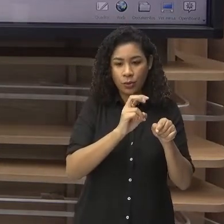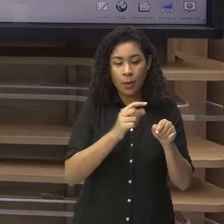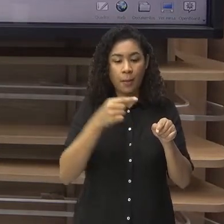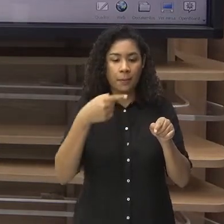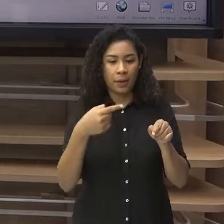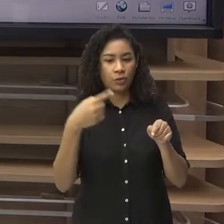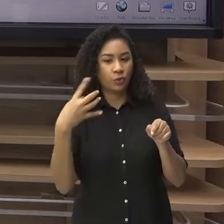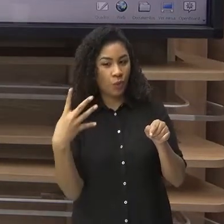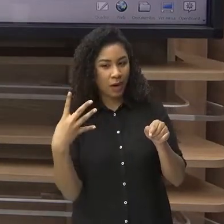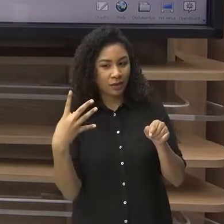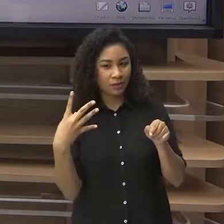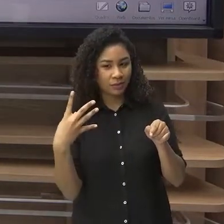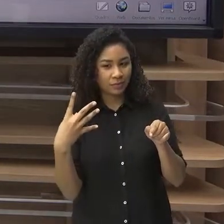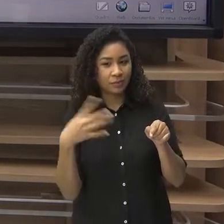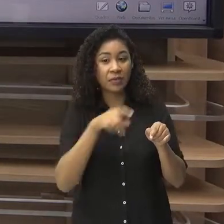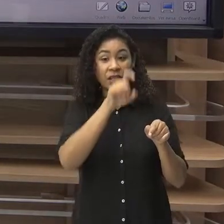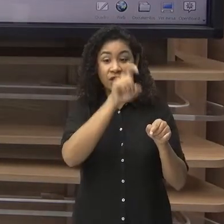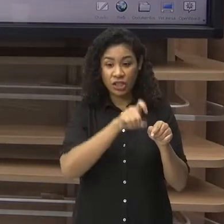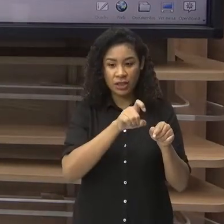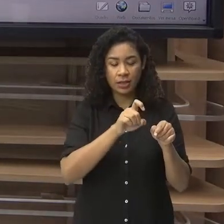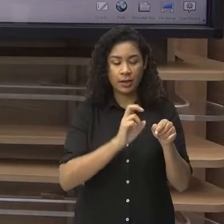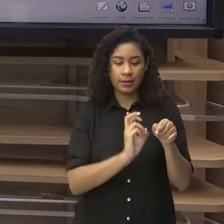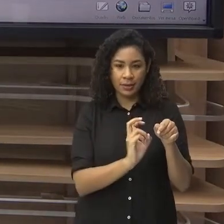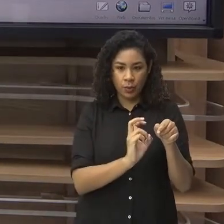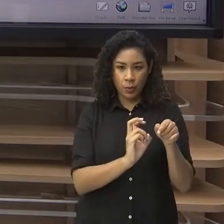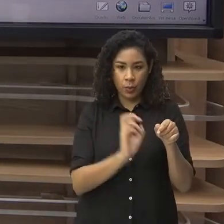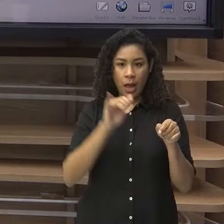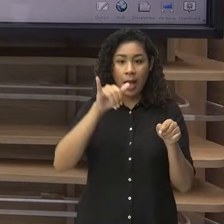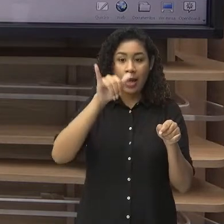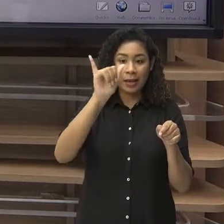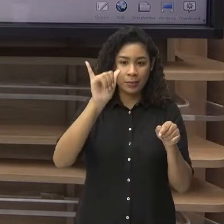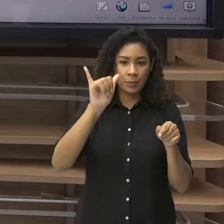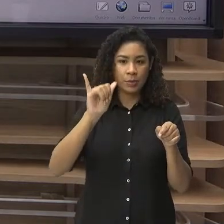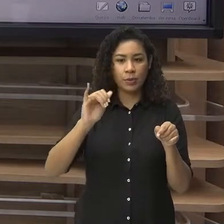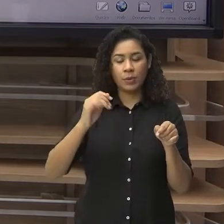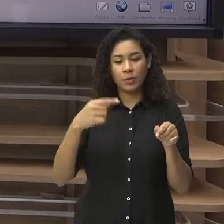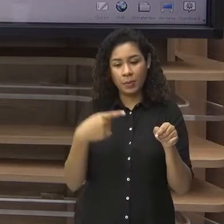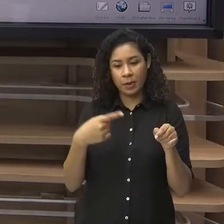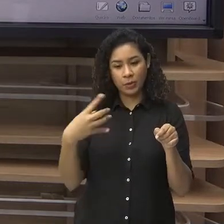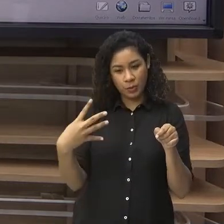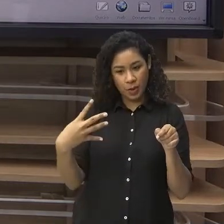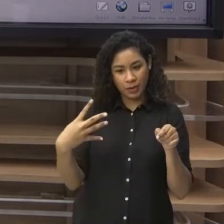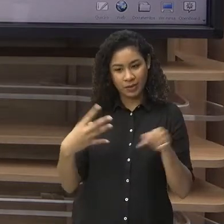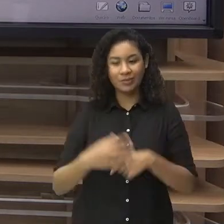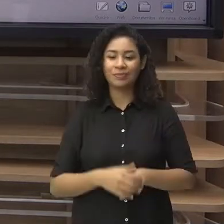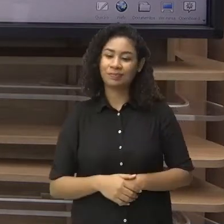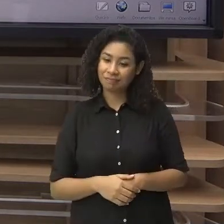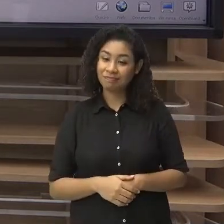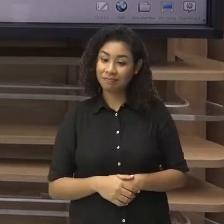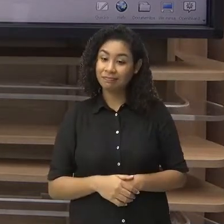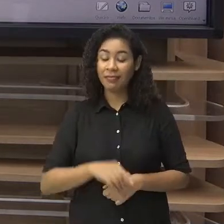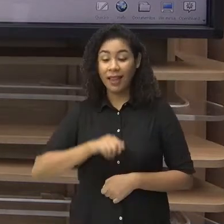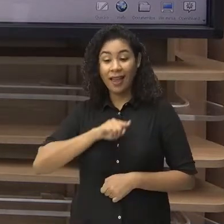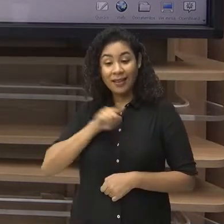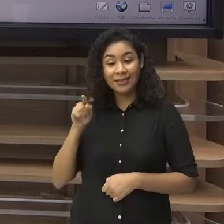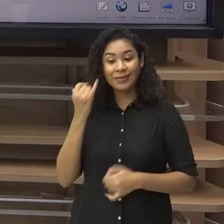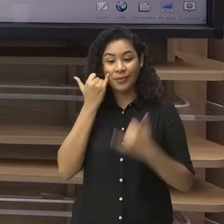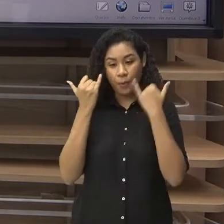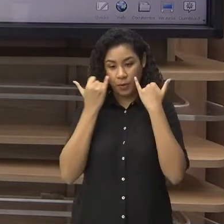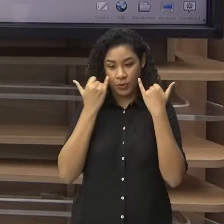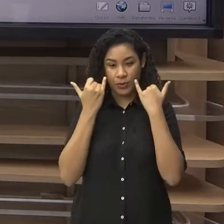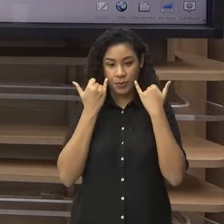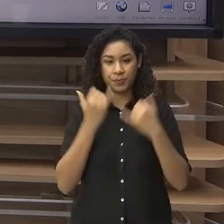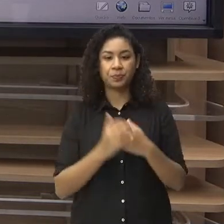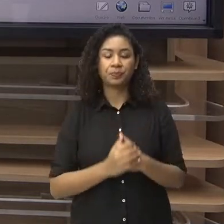4. E deu também a equação, tá? A equação da reta.